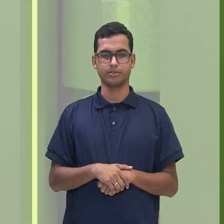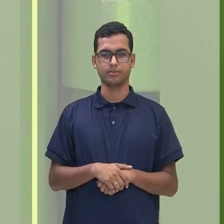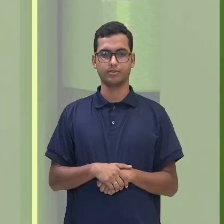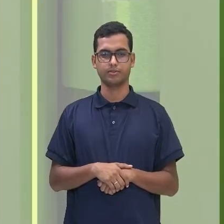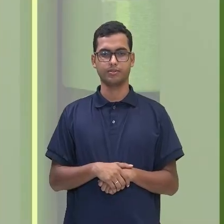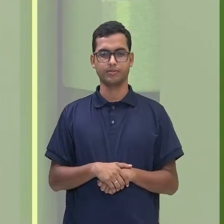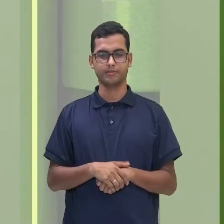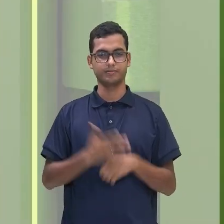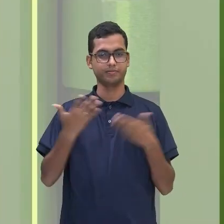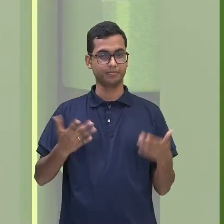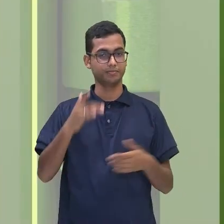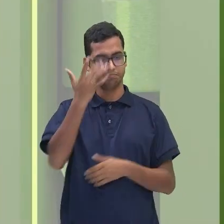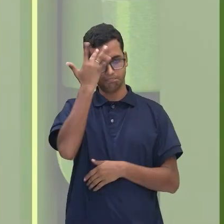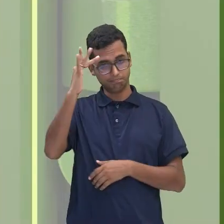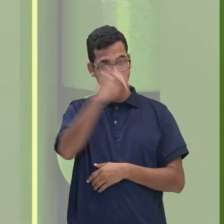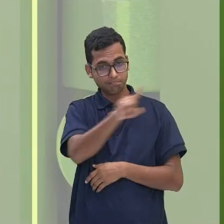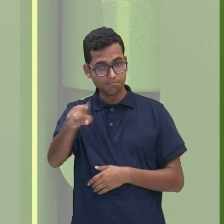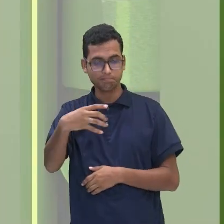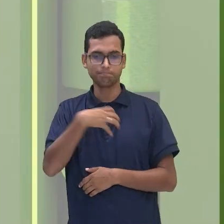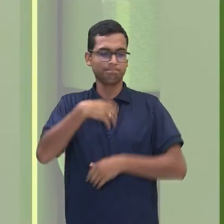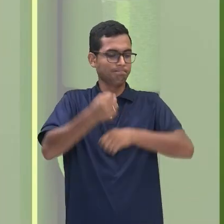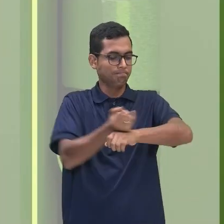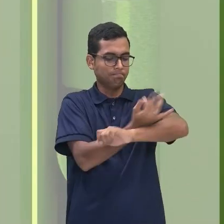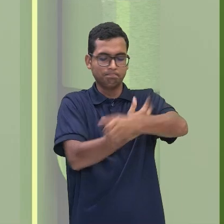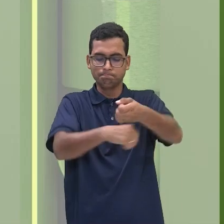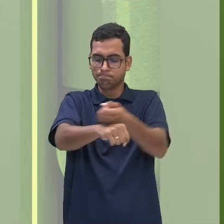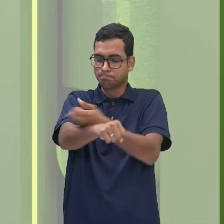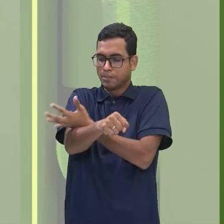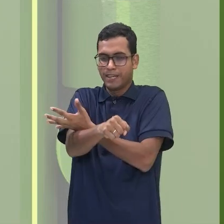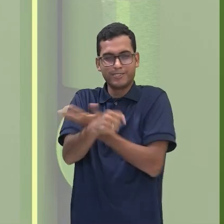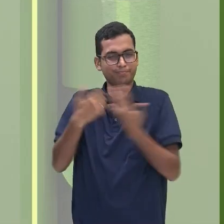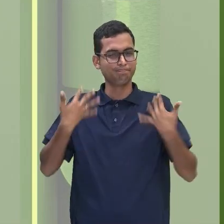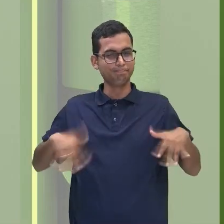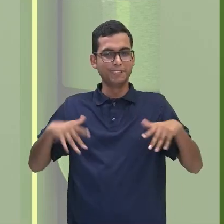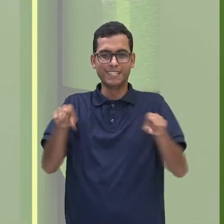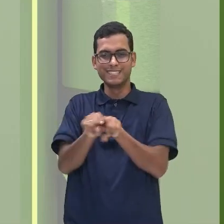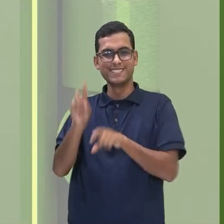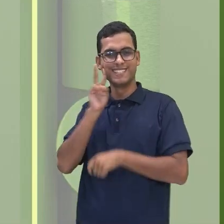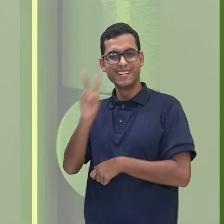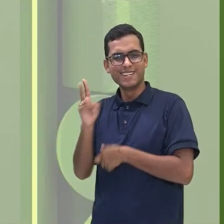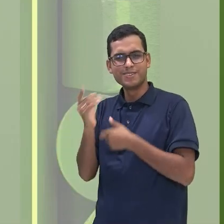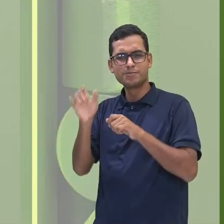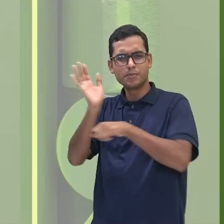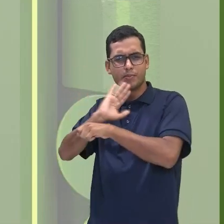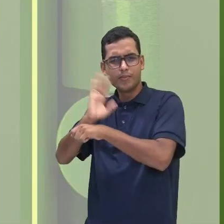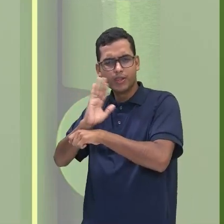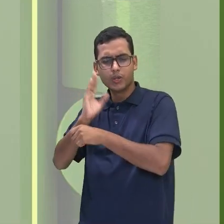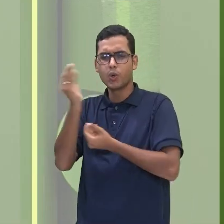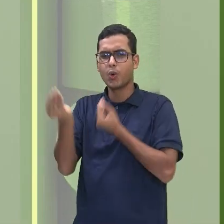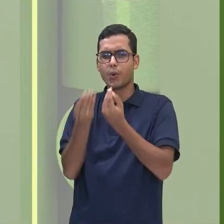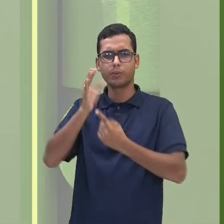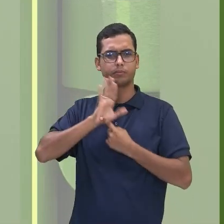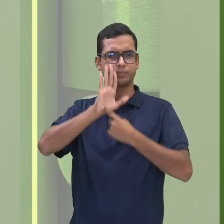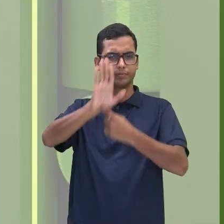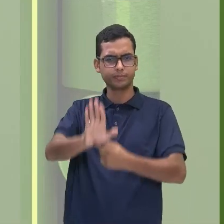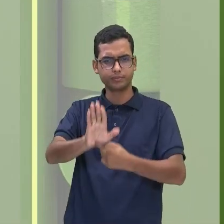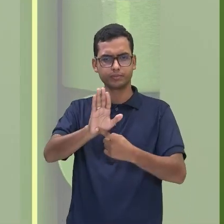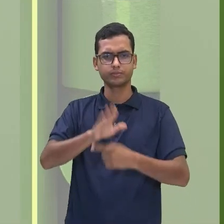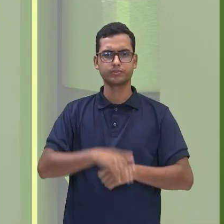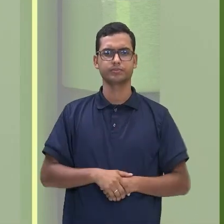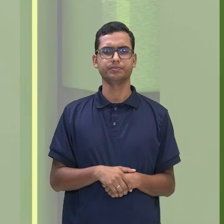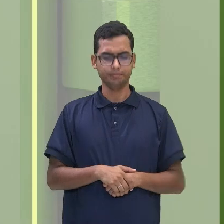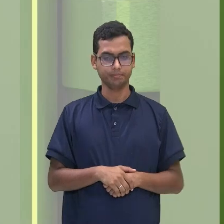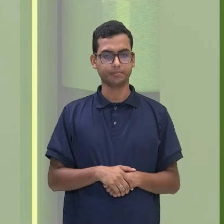Eu não sei quanto a vocês, mas eu fico emocionada de ver essa produção mostrando aí para a gente o quanto